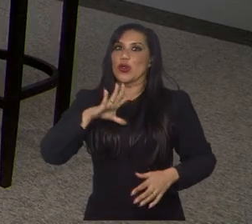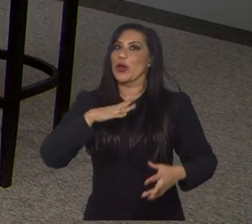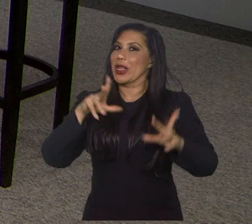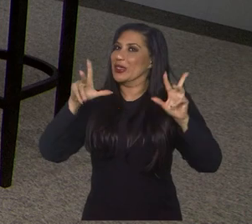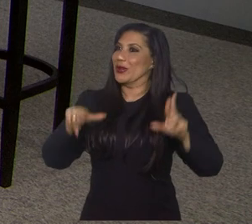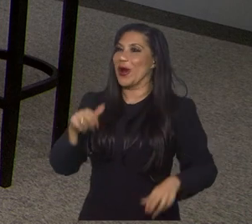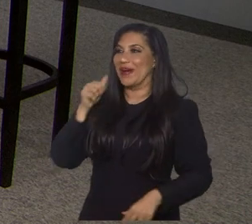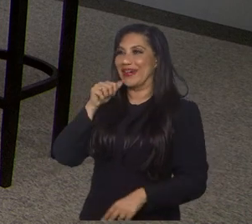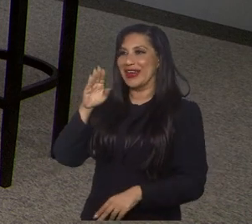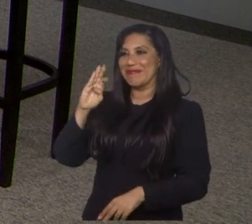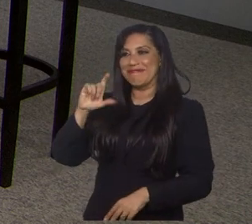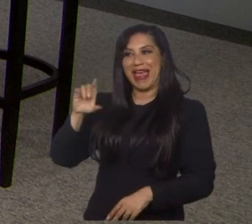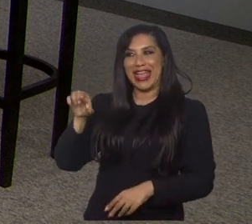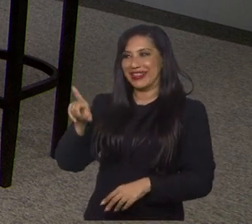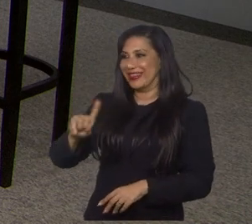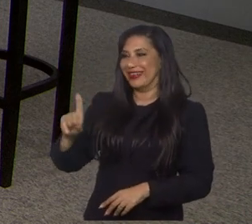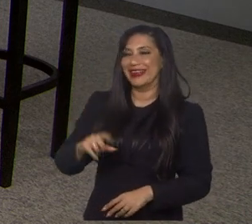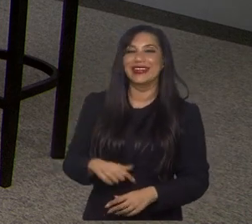assim.